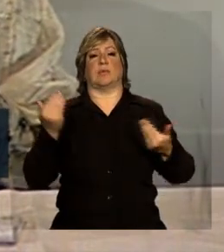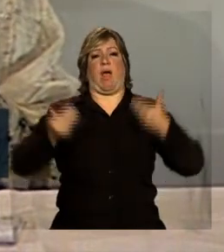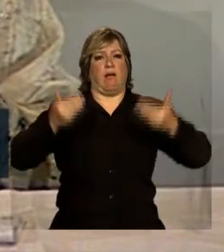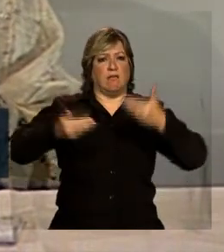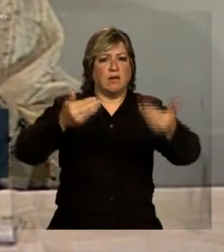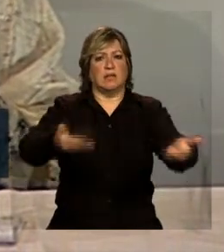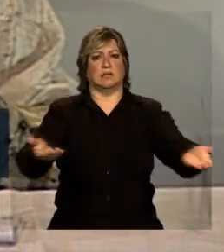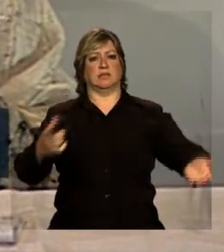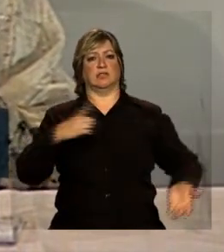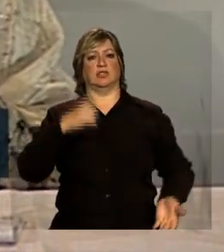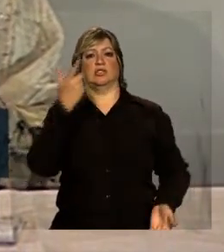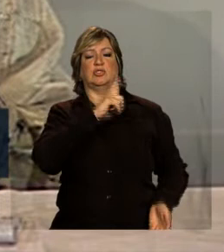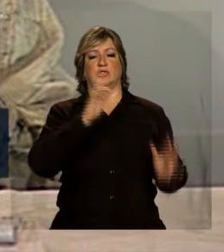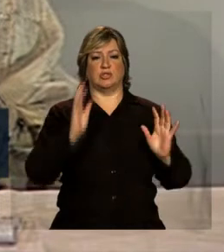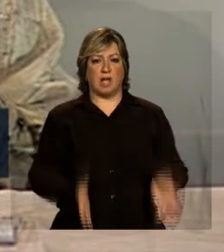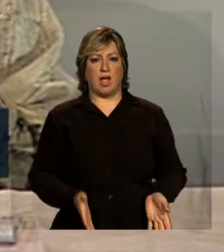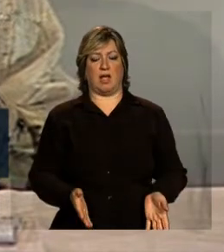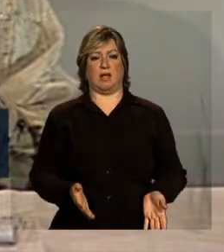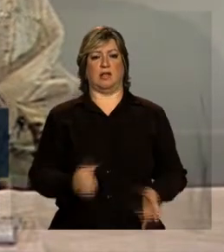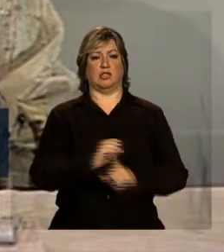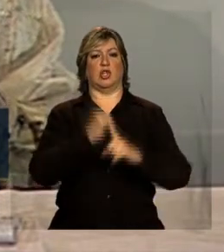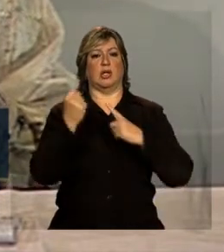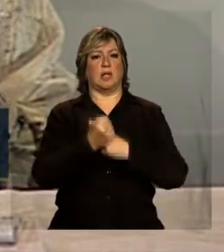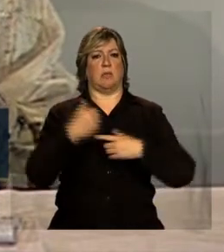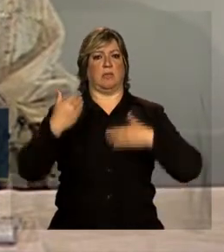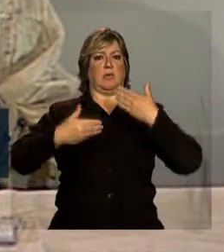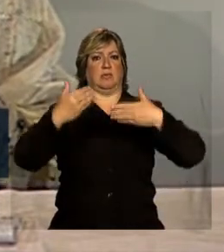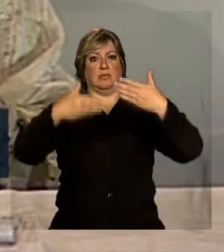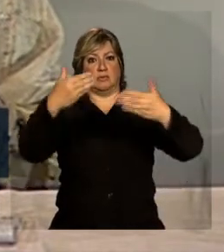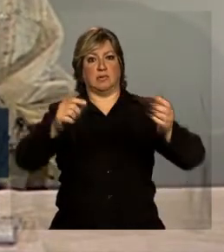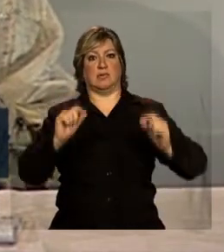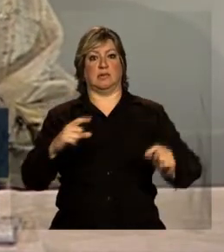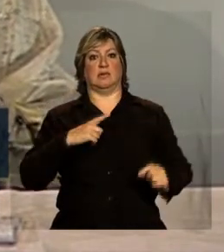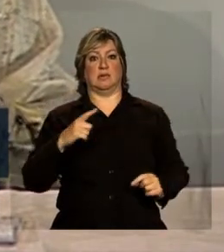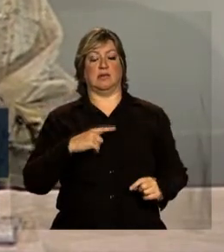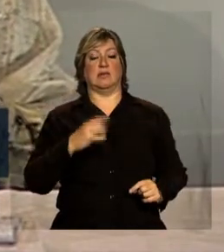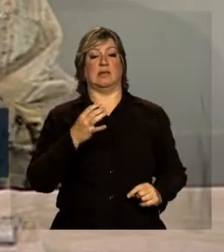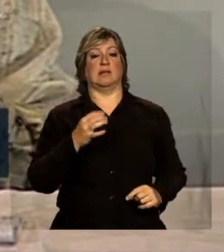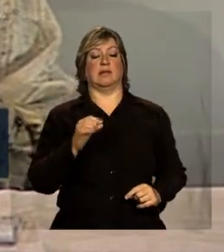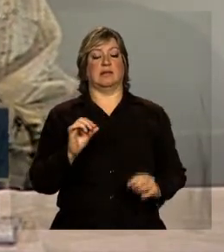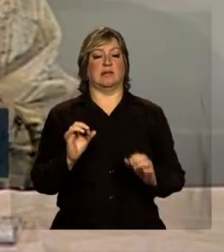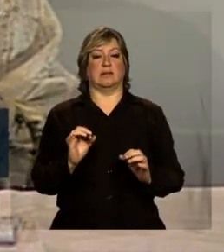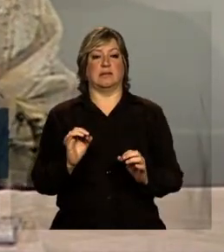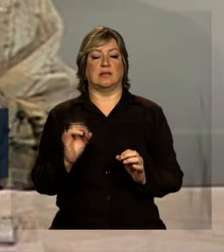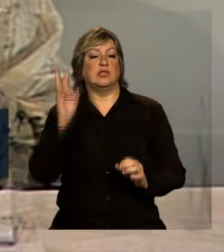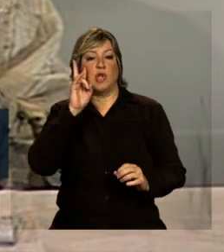já obtivemos enquanto sociedade no tratamento da questão racial,